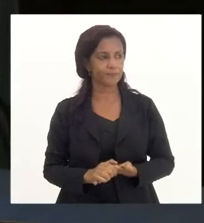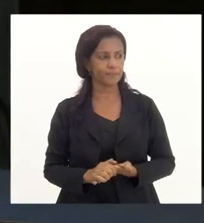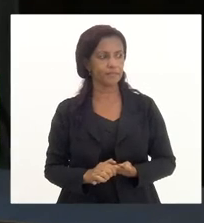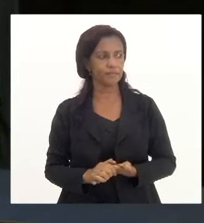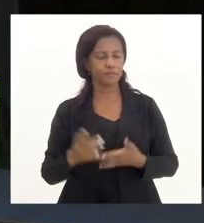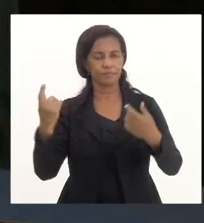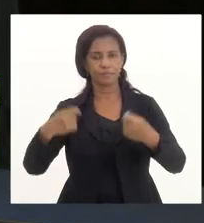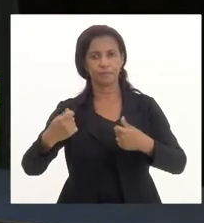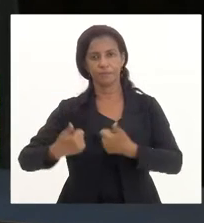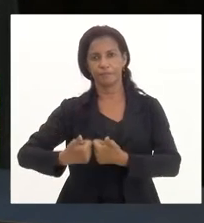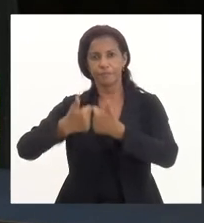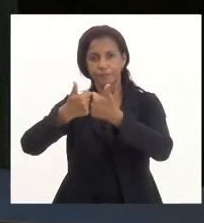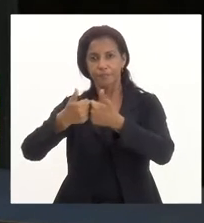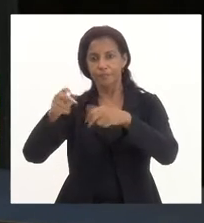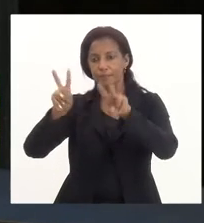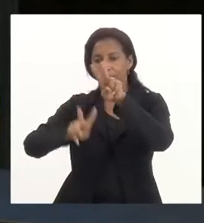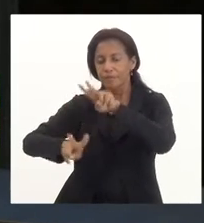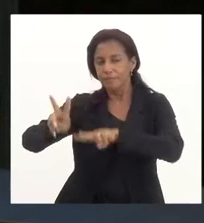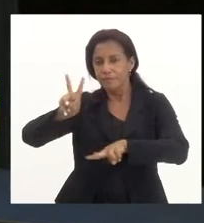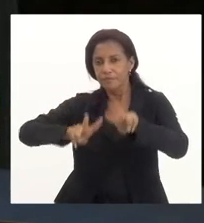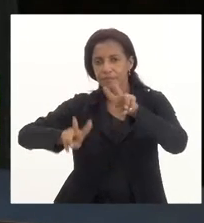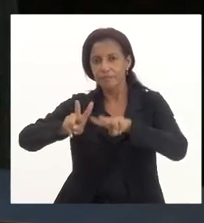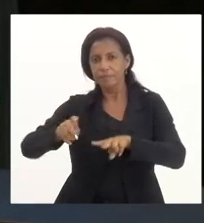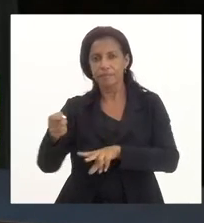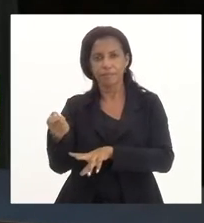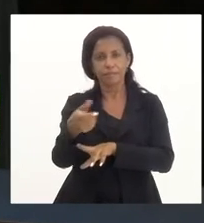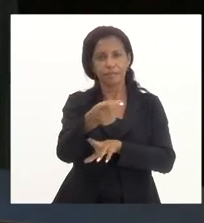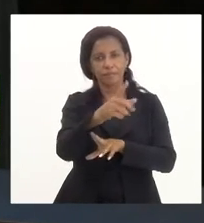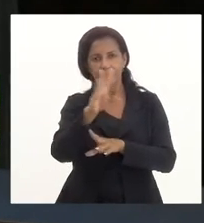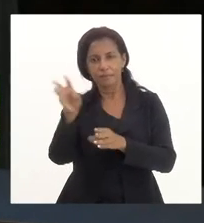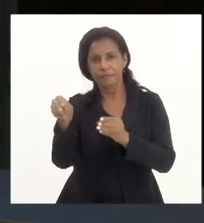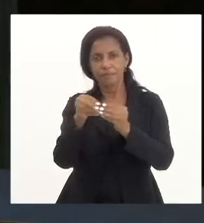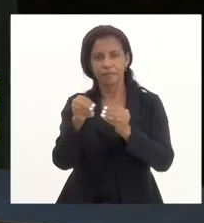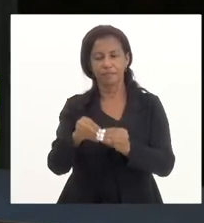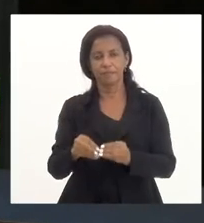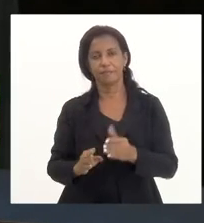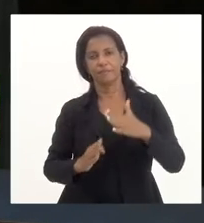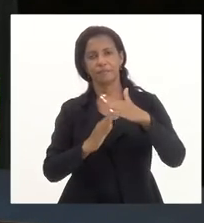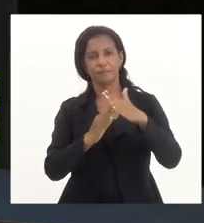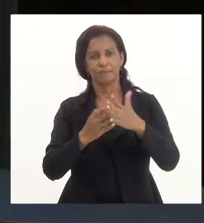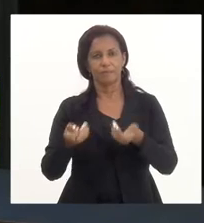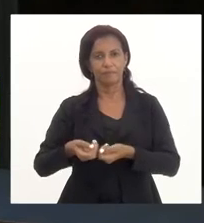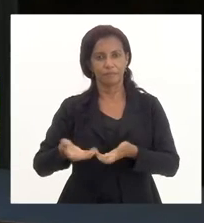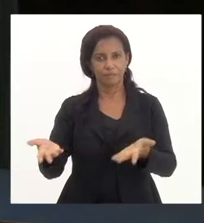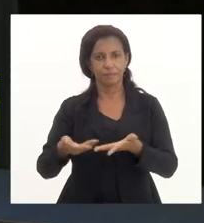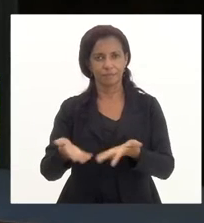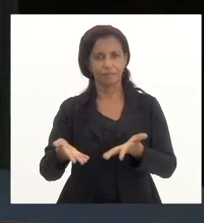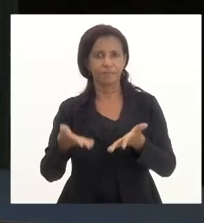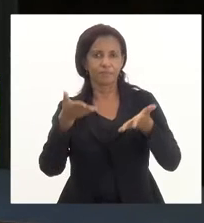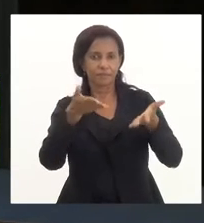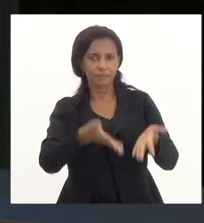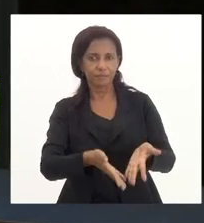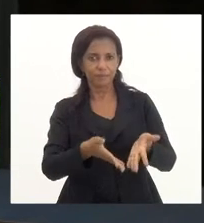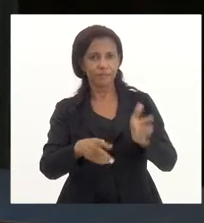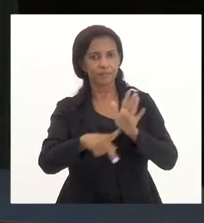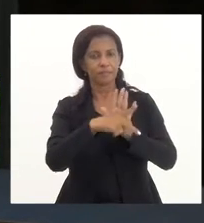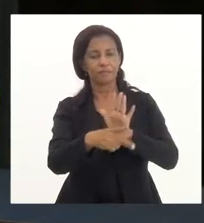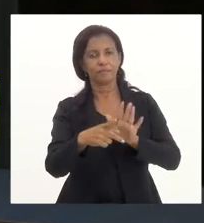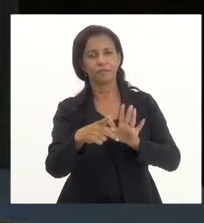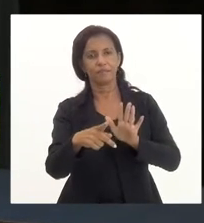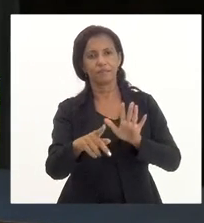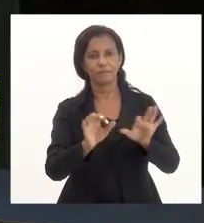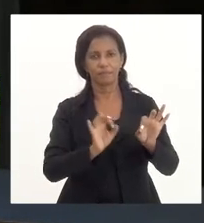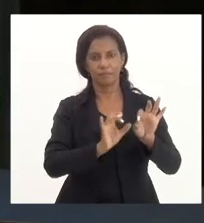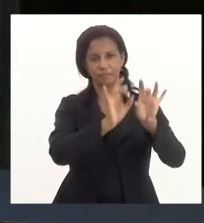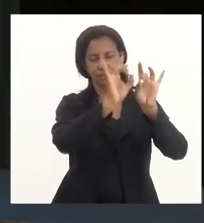devem ser melhor observados Por que tem pouco pouco aderência a questão do teto de gasto nessa questão nessa lei específica na